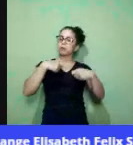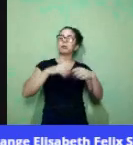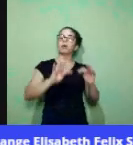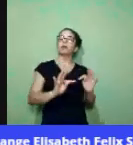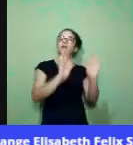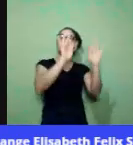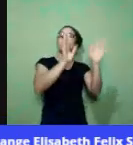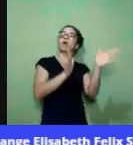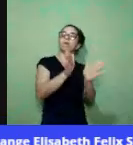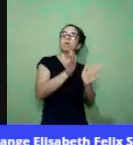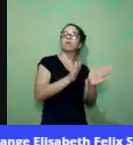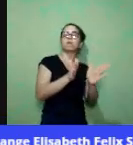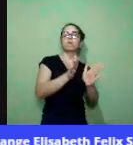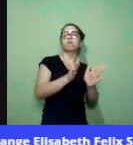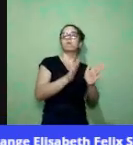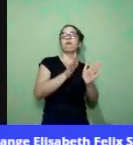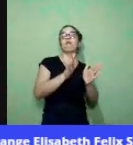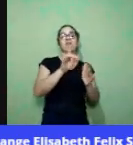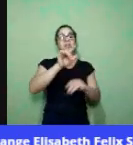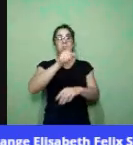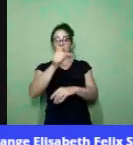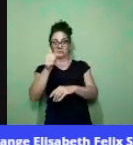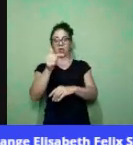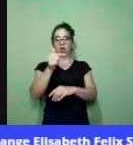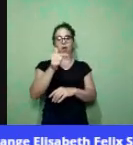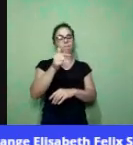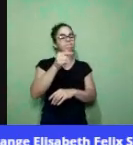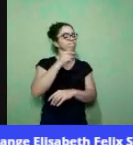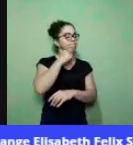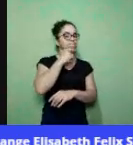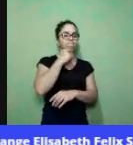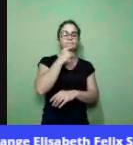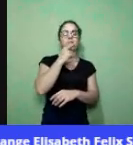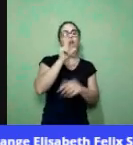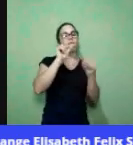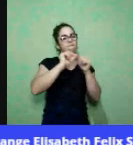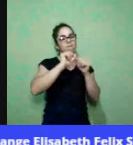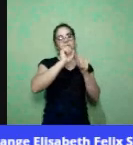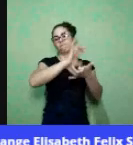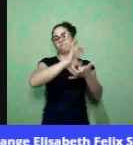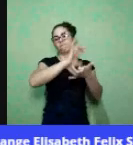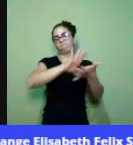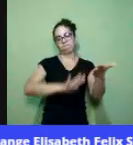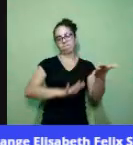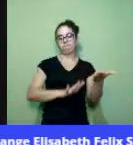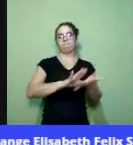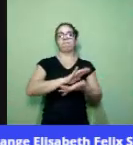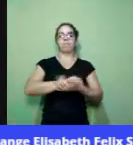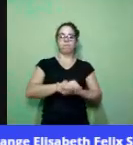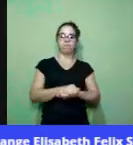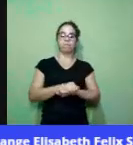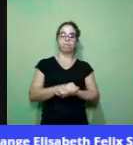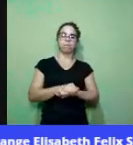fazer, né? Que é o caso que seria da tecnologia assistiva, né, Carol? Pode